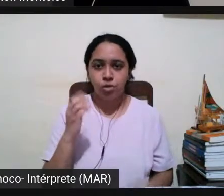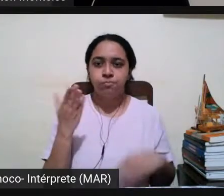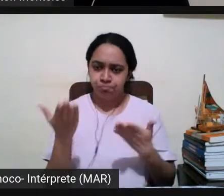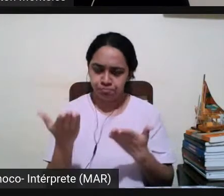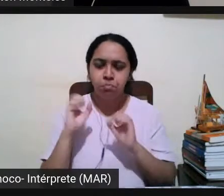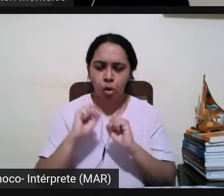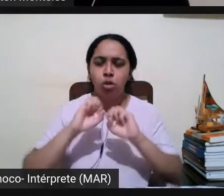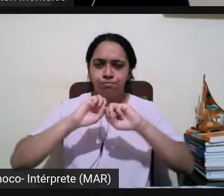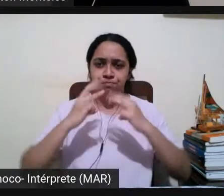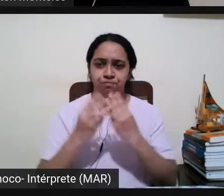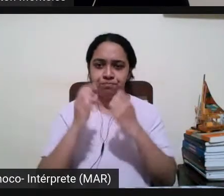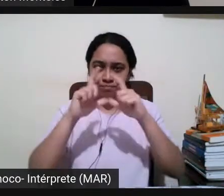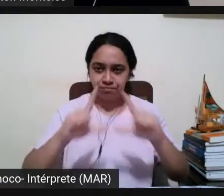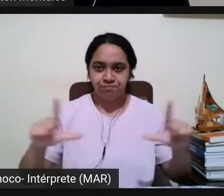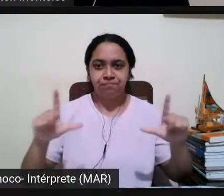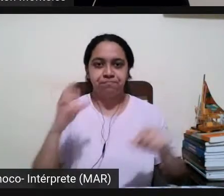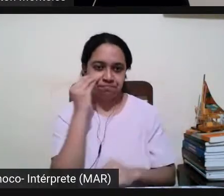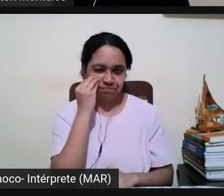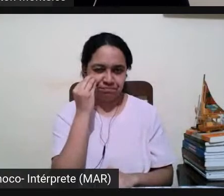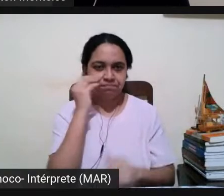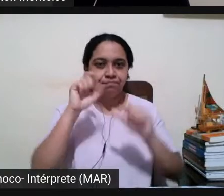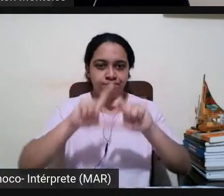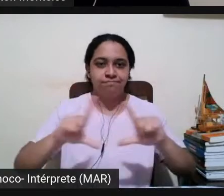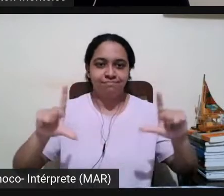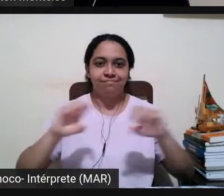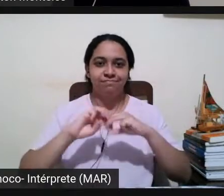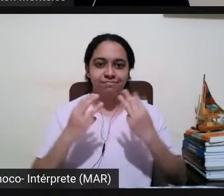ok tentar projetar tchau